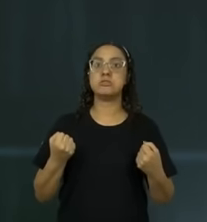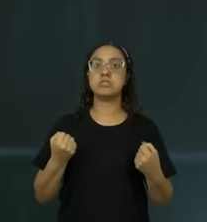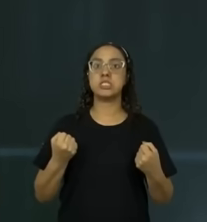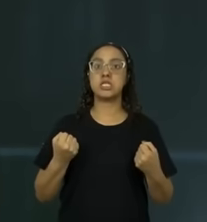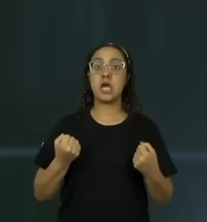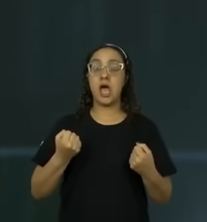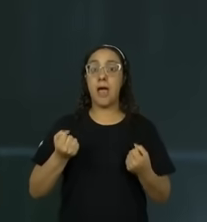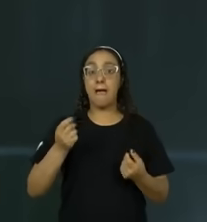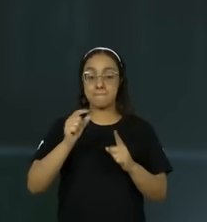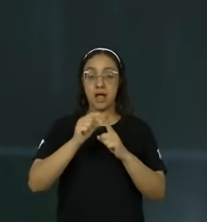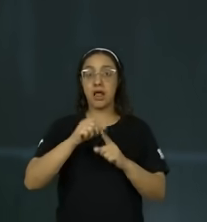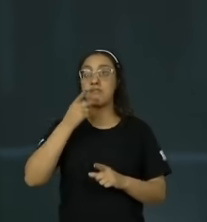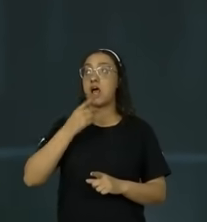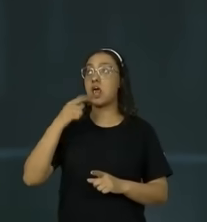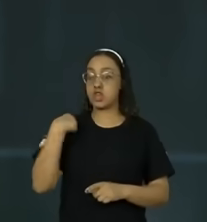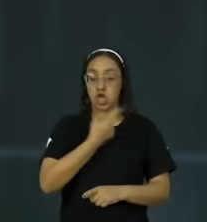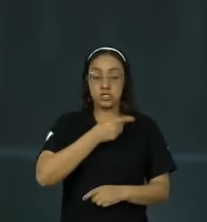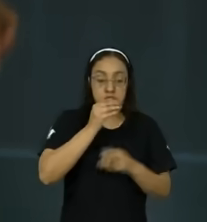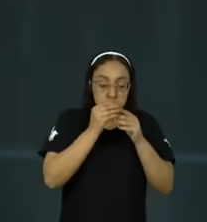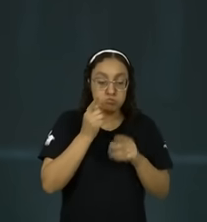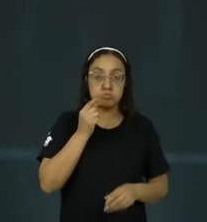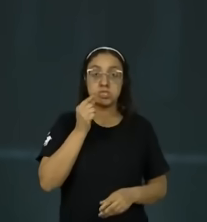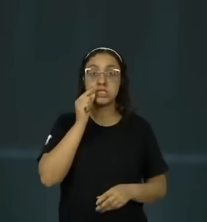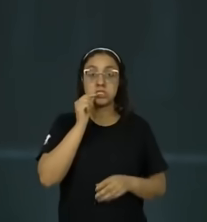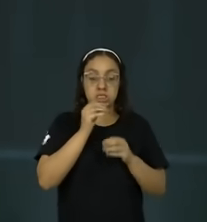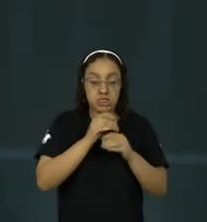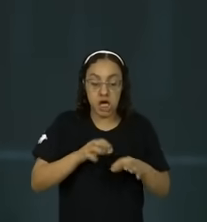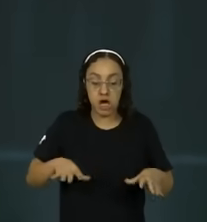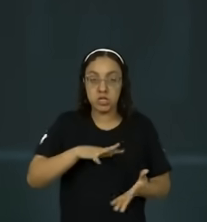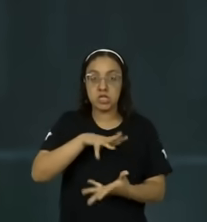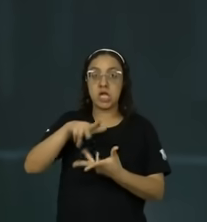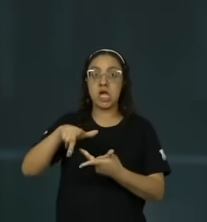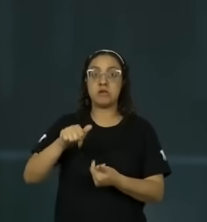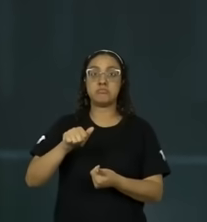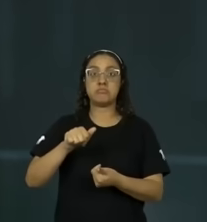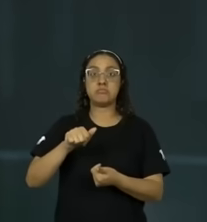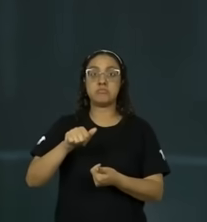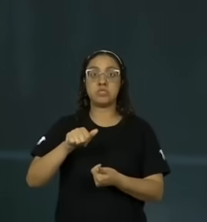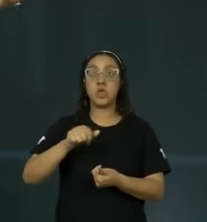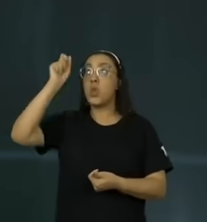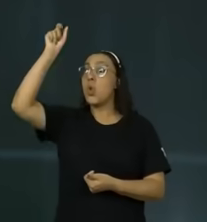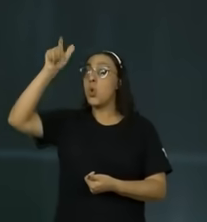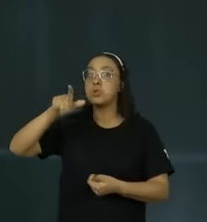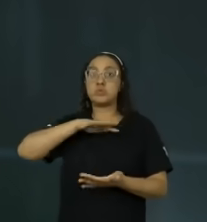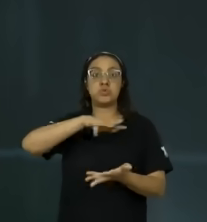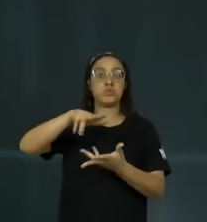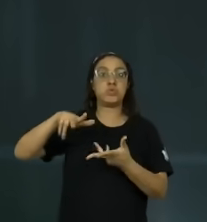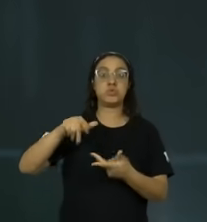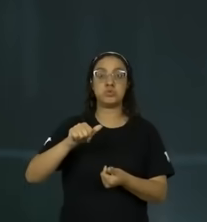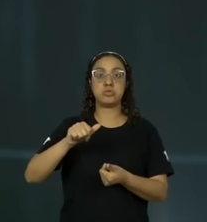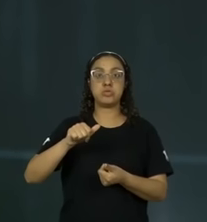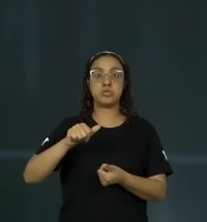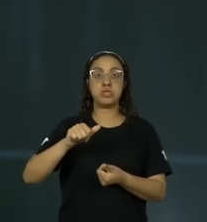mundo. O cristianismo nunca vai rebaixar você por baixo. O cristianismo sempre vai jogar você para cima. Sempre vai jogar você para cima. A fé sempre vai